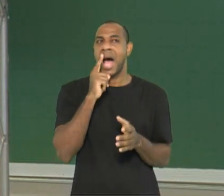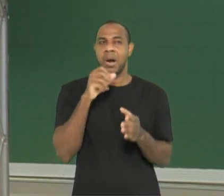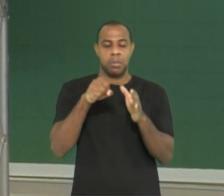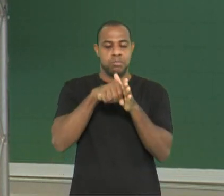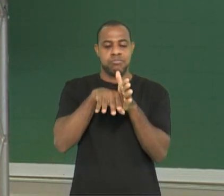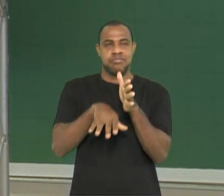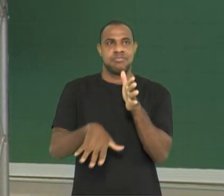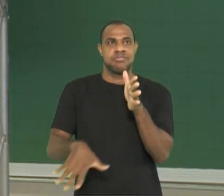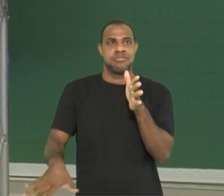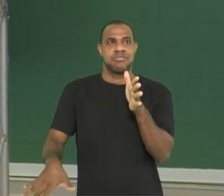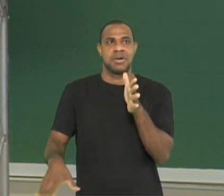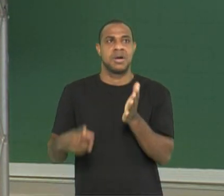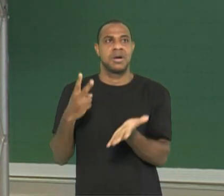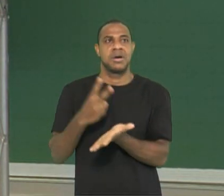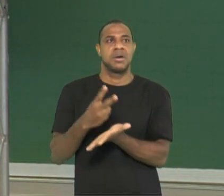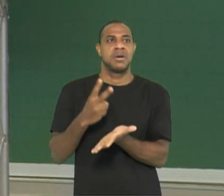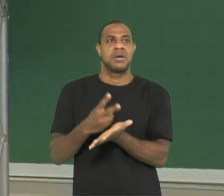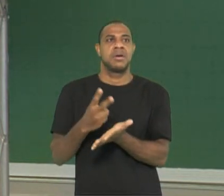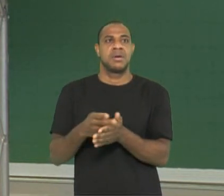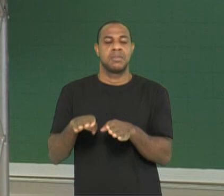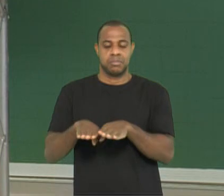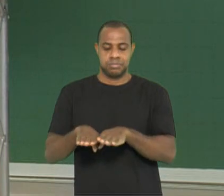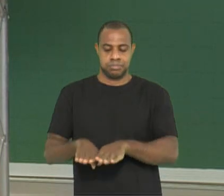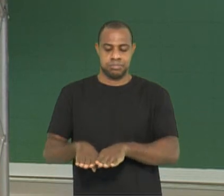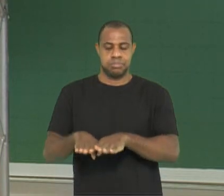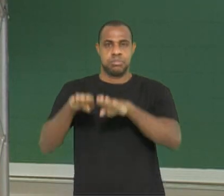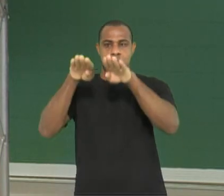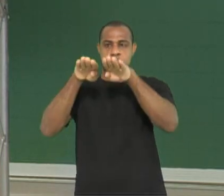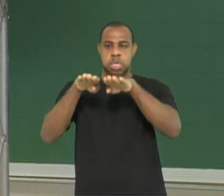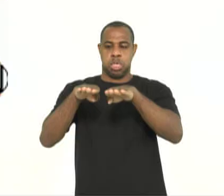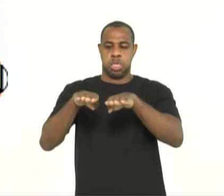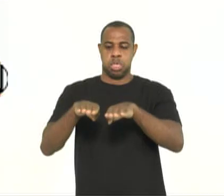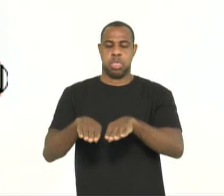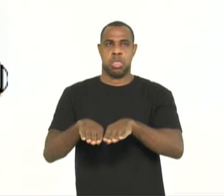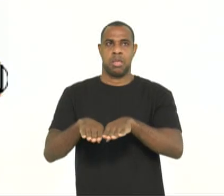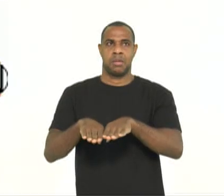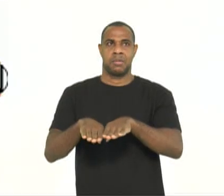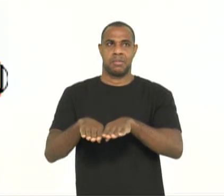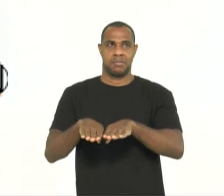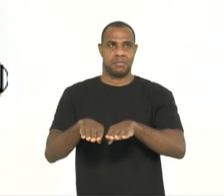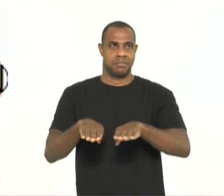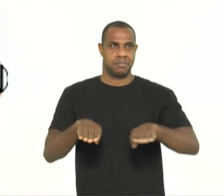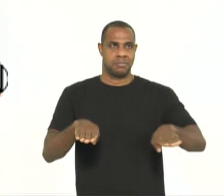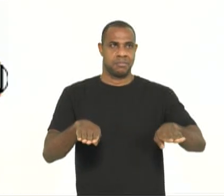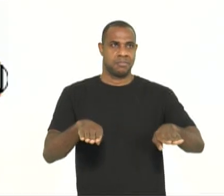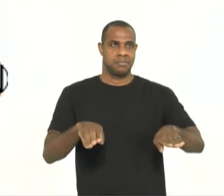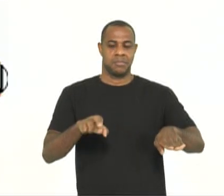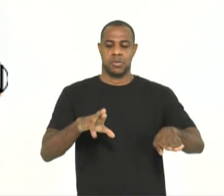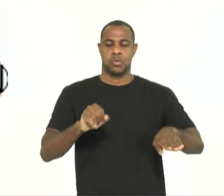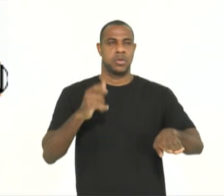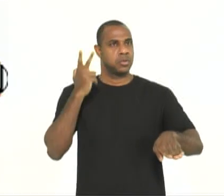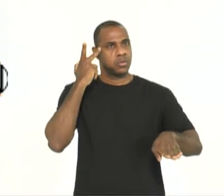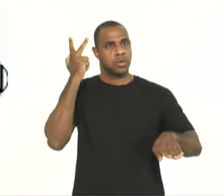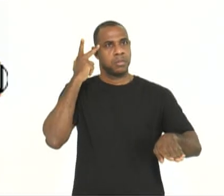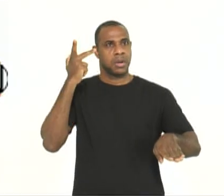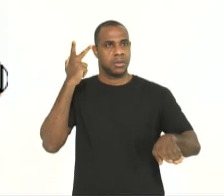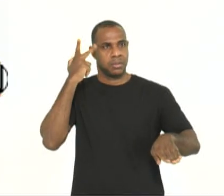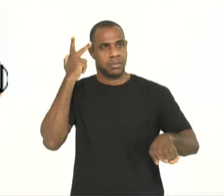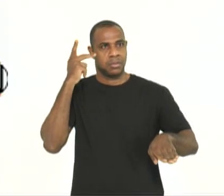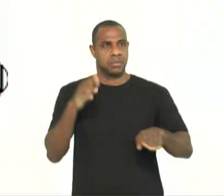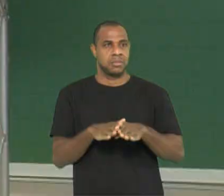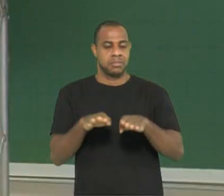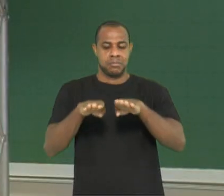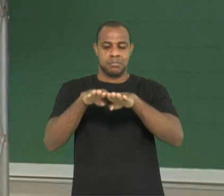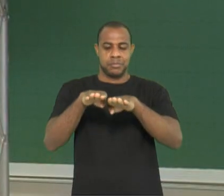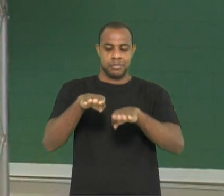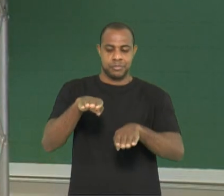dentro possa continuar no curso natural do rio. Então a gente percebe que essa embarcação ela baixa seu nível